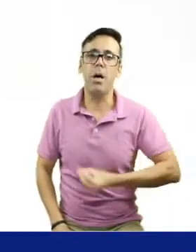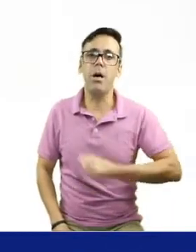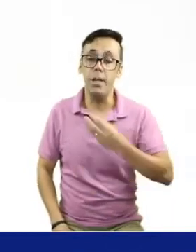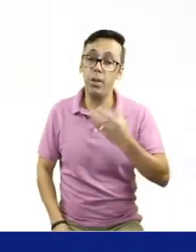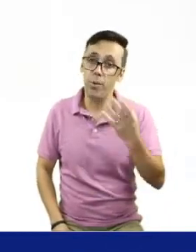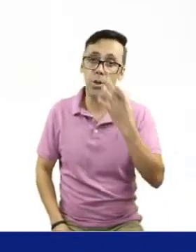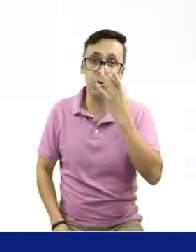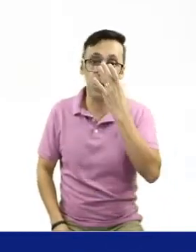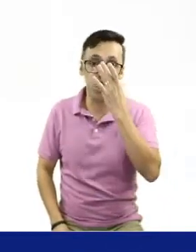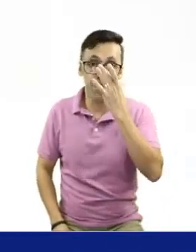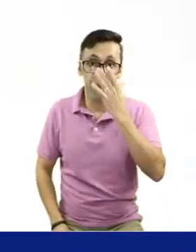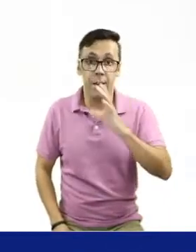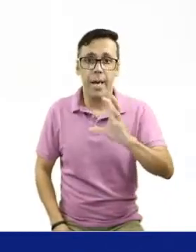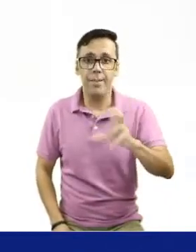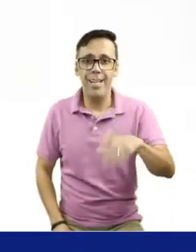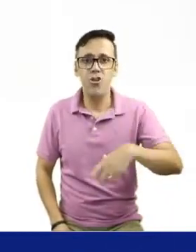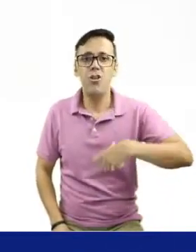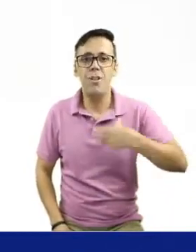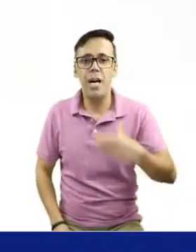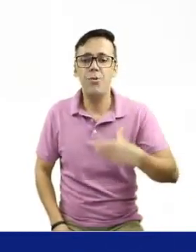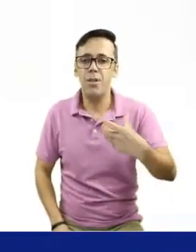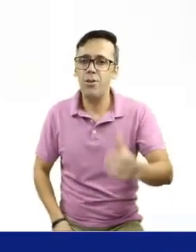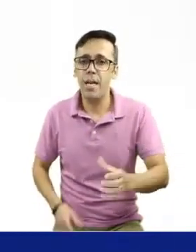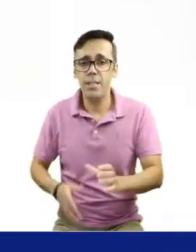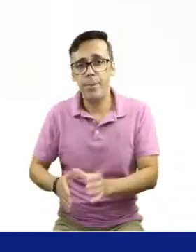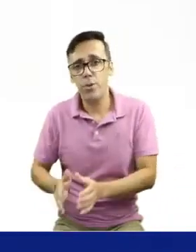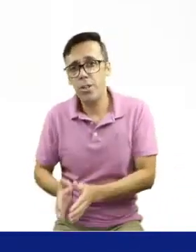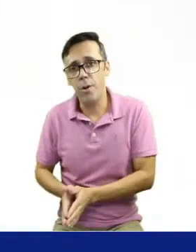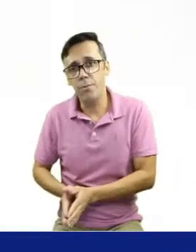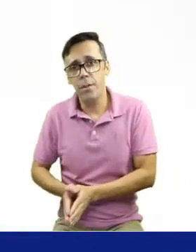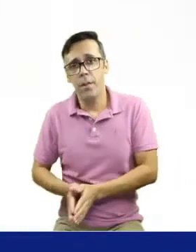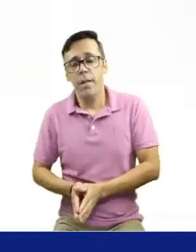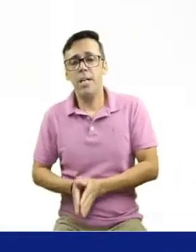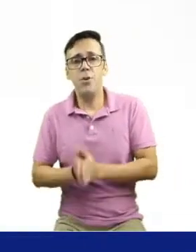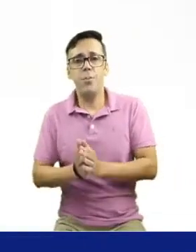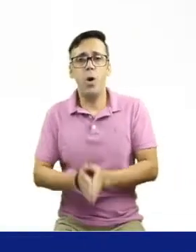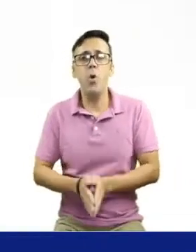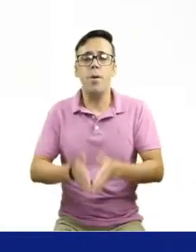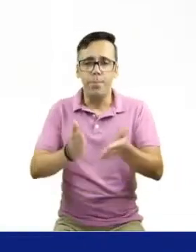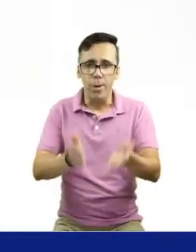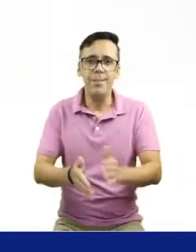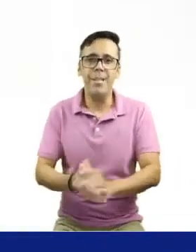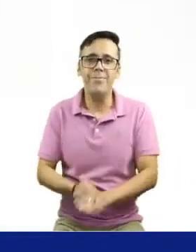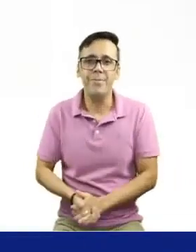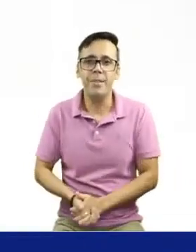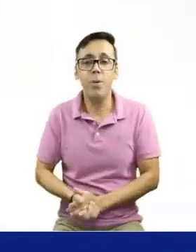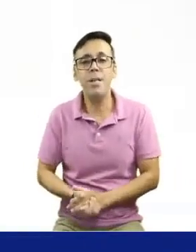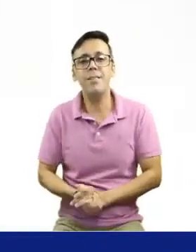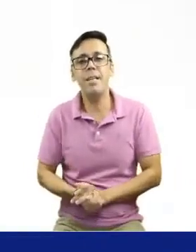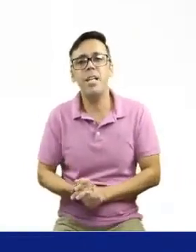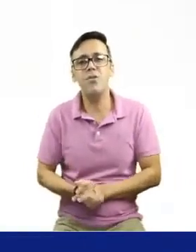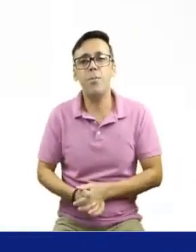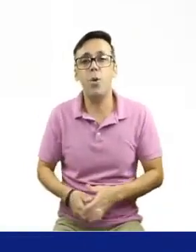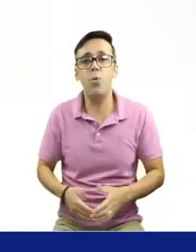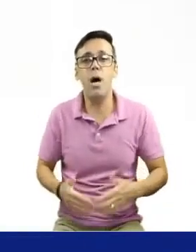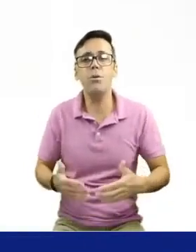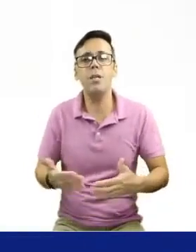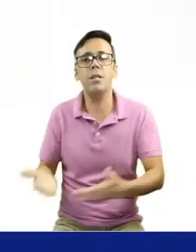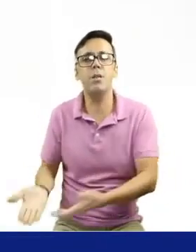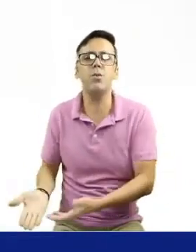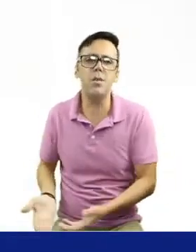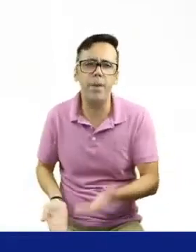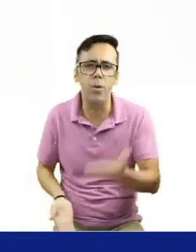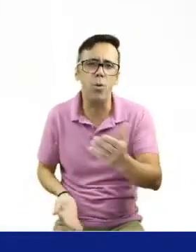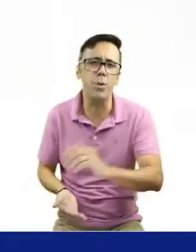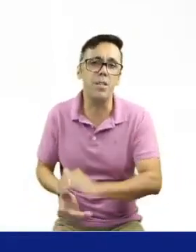pública Municipal né de Belo Horizonte é destinar os candidatos a para onde vão eles vão para o UPA pode ser pode ser que eles vão para